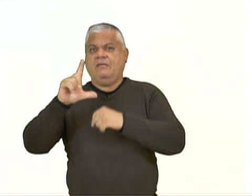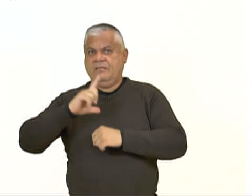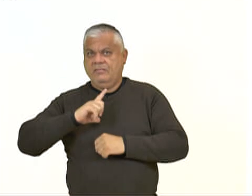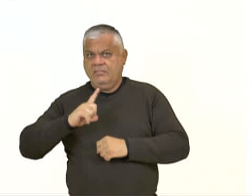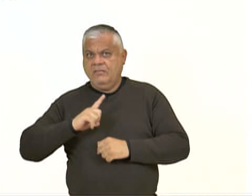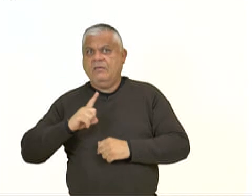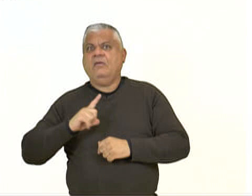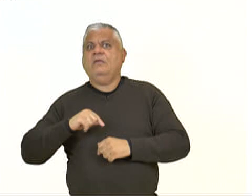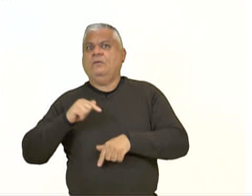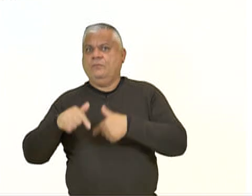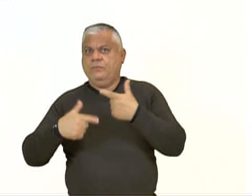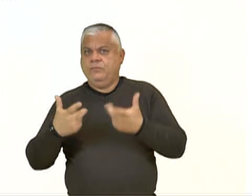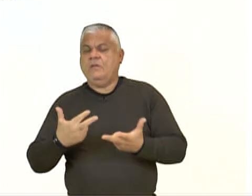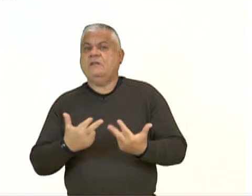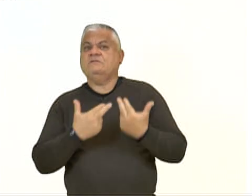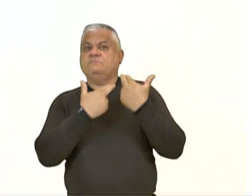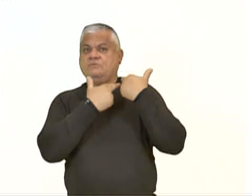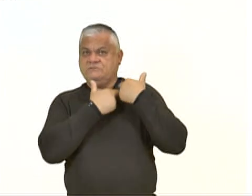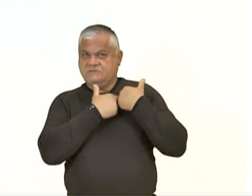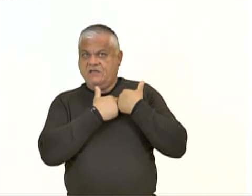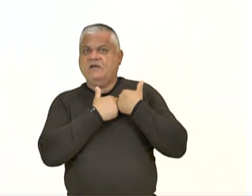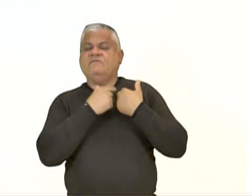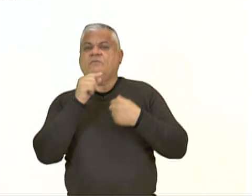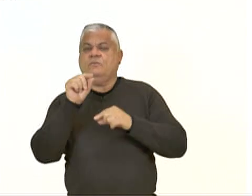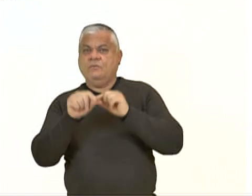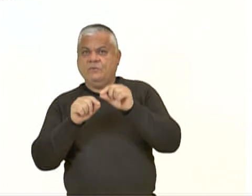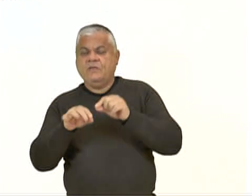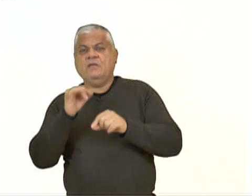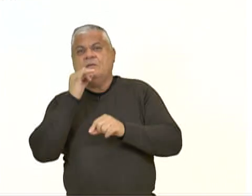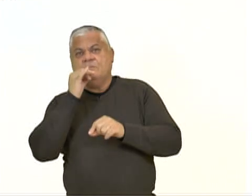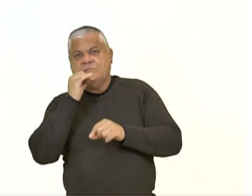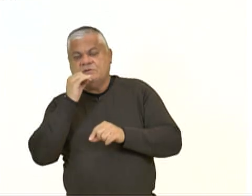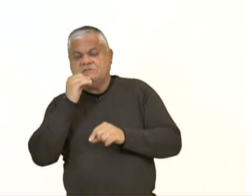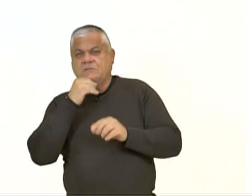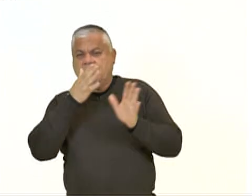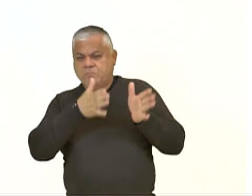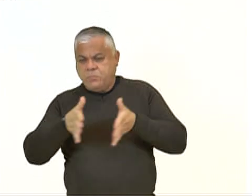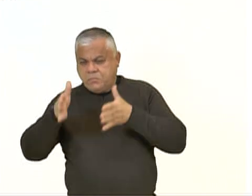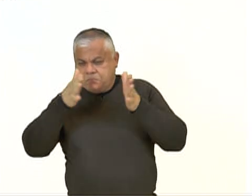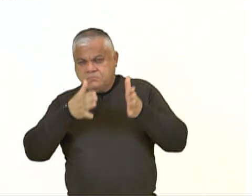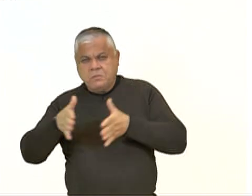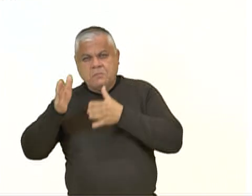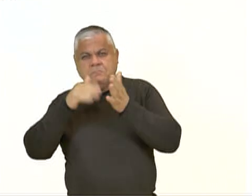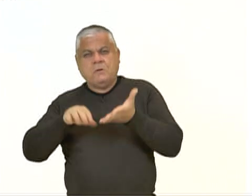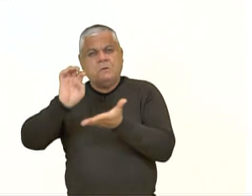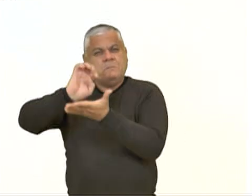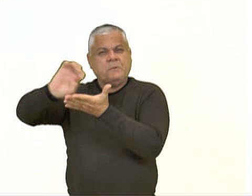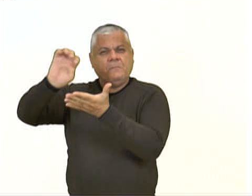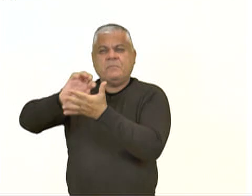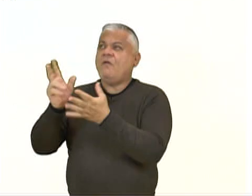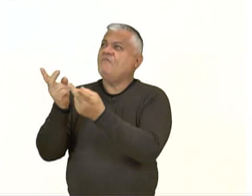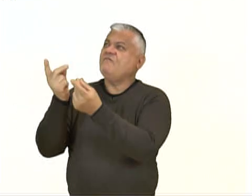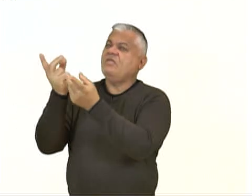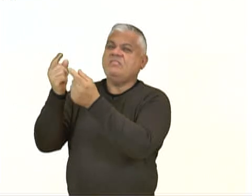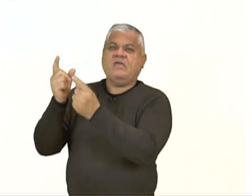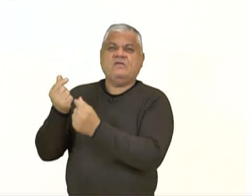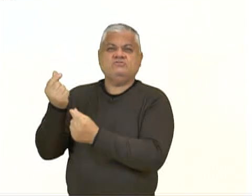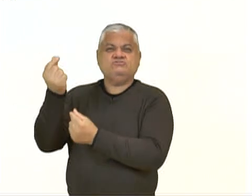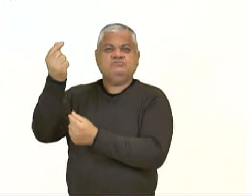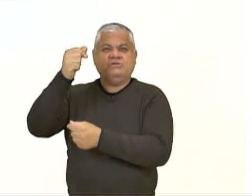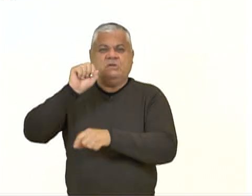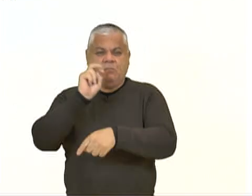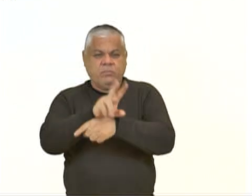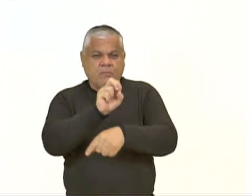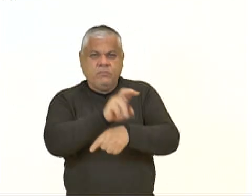o quanto ela é responsável, né, em termos de gerar riquezas, de exportação, de gerar emprego, tudo isso